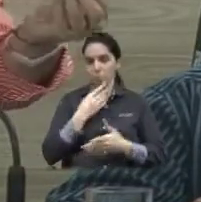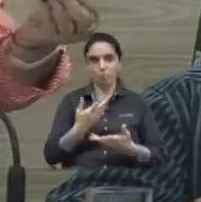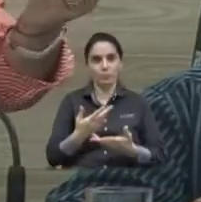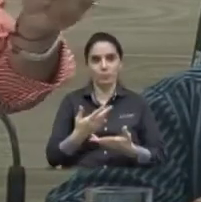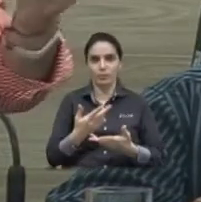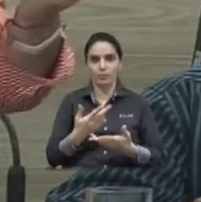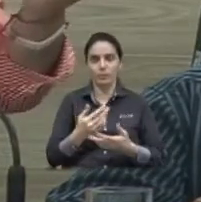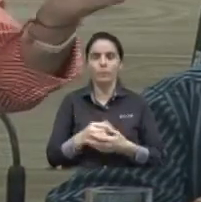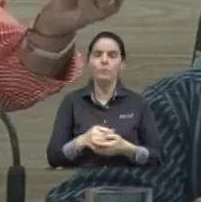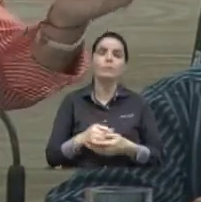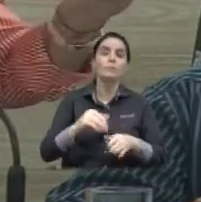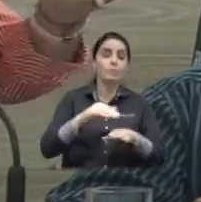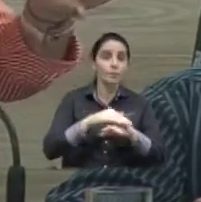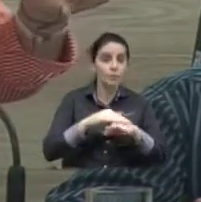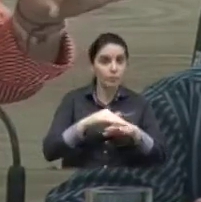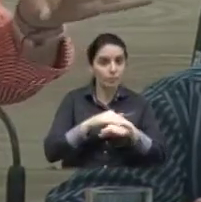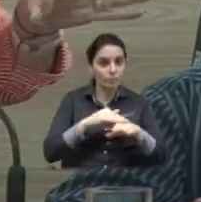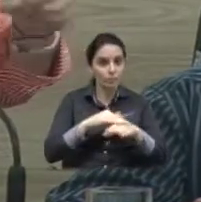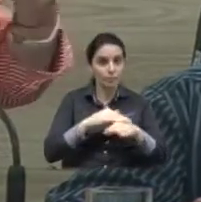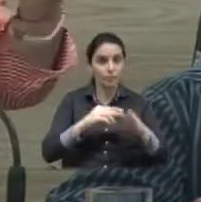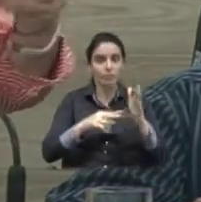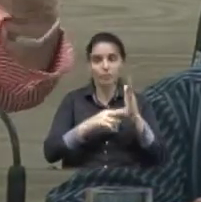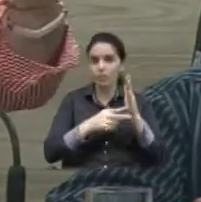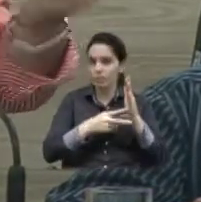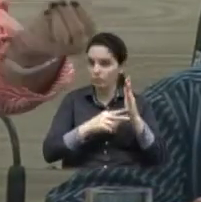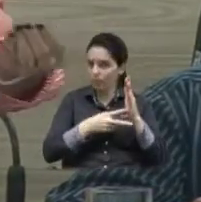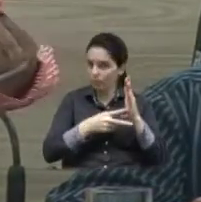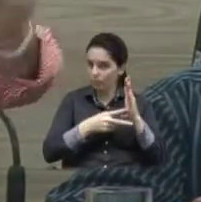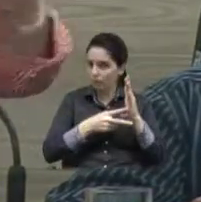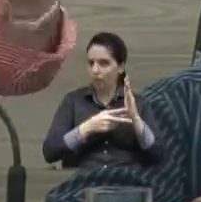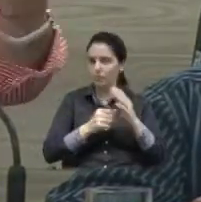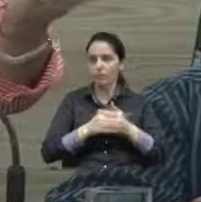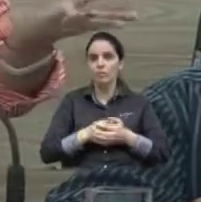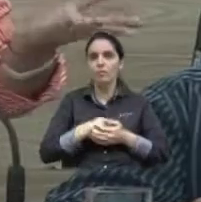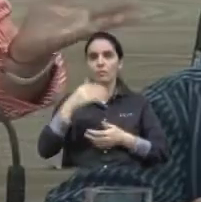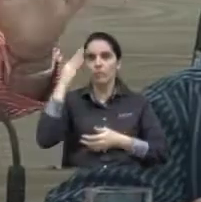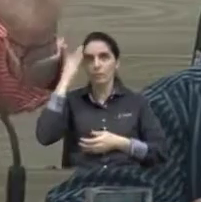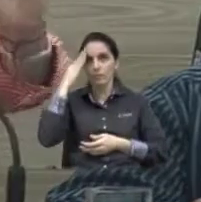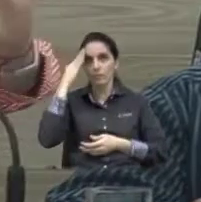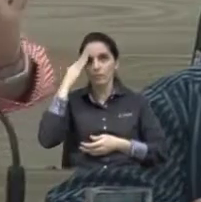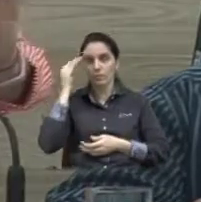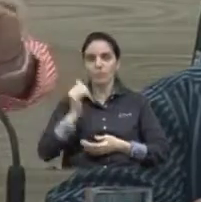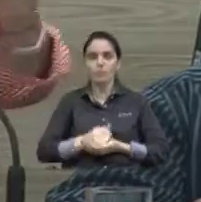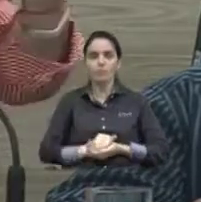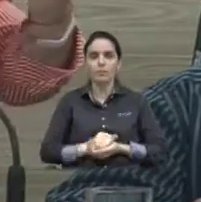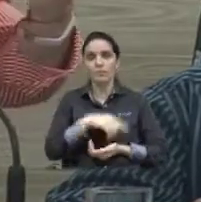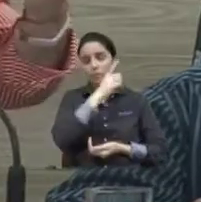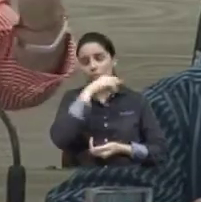o sindicato em relação, e algumas dessas tratativas iria, aí eu não sei como é que